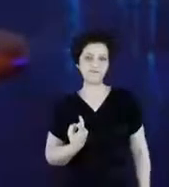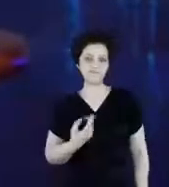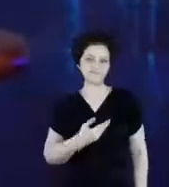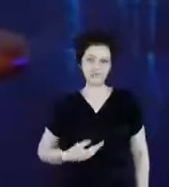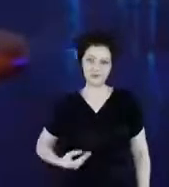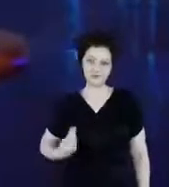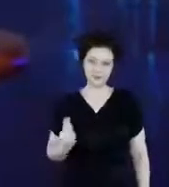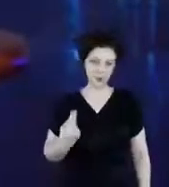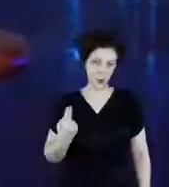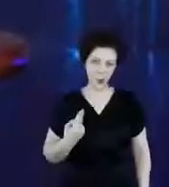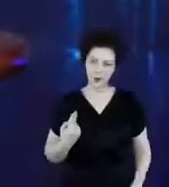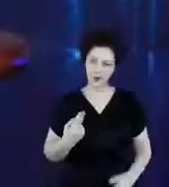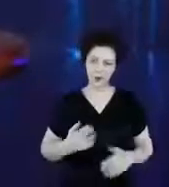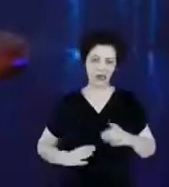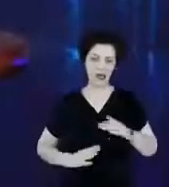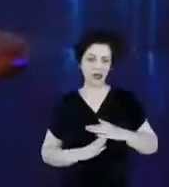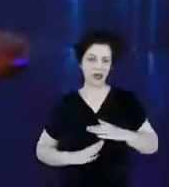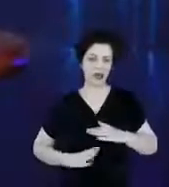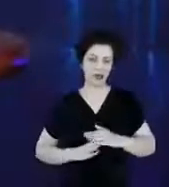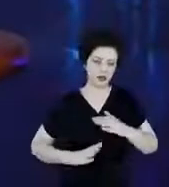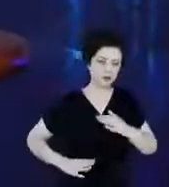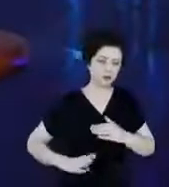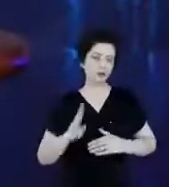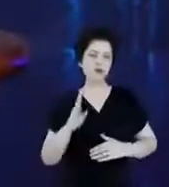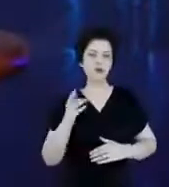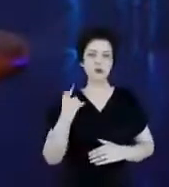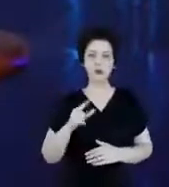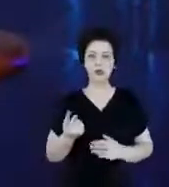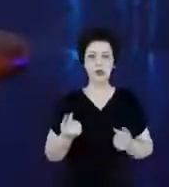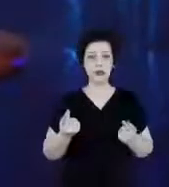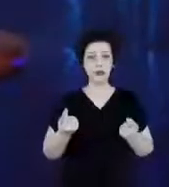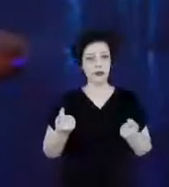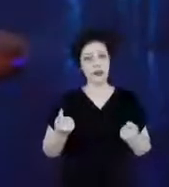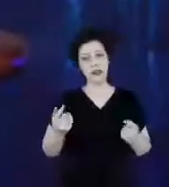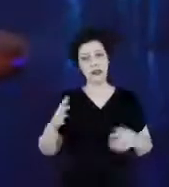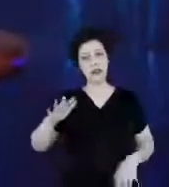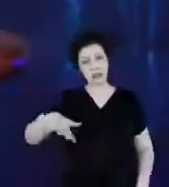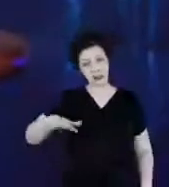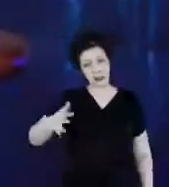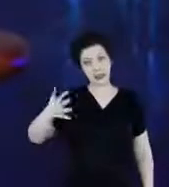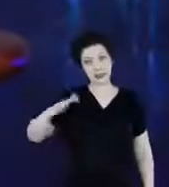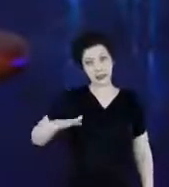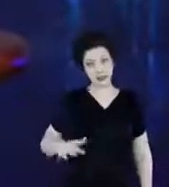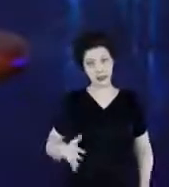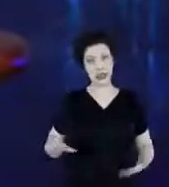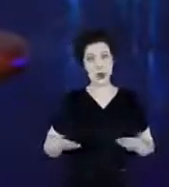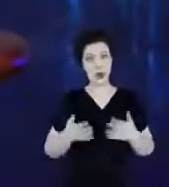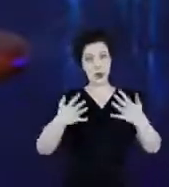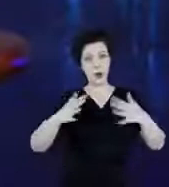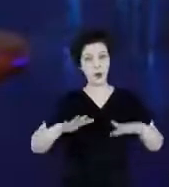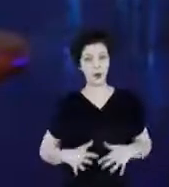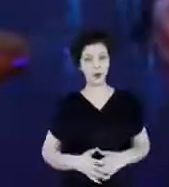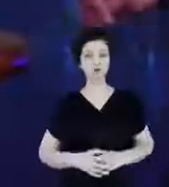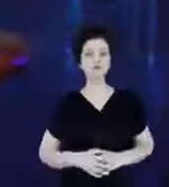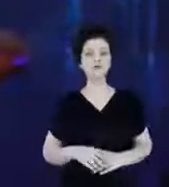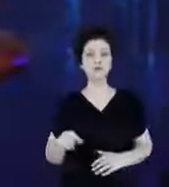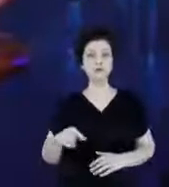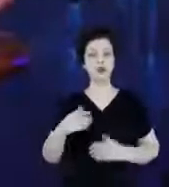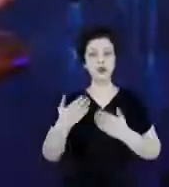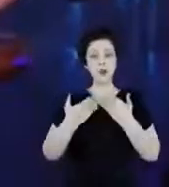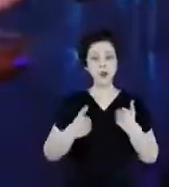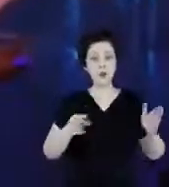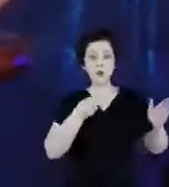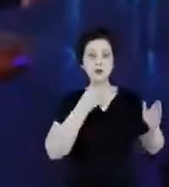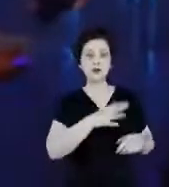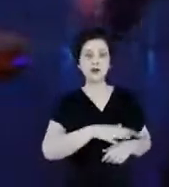condições de superar, né, essa crise que nós vivemos agora. E isso abriu uma oportunidade muito grande, principalmente no campo